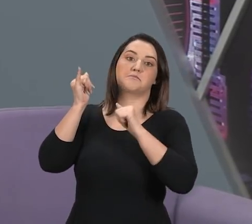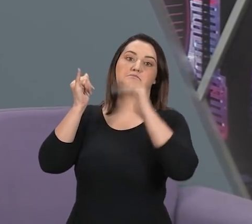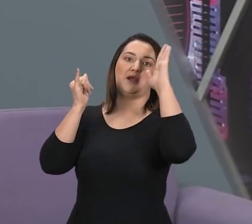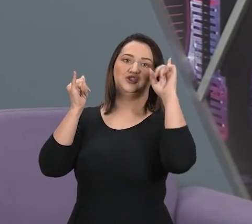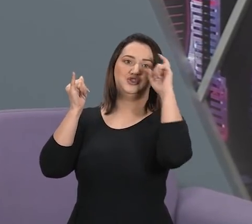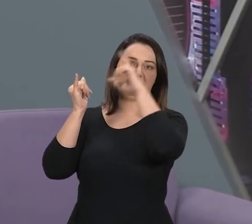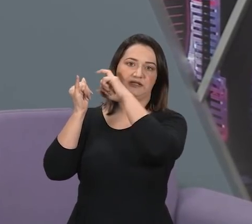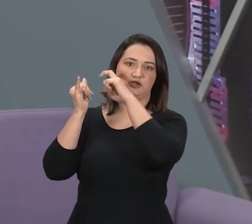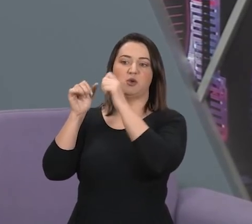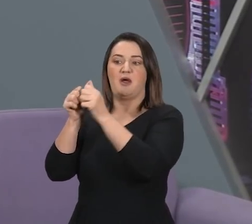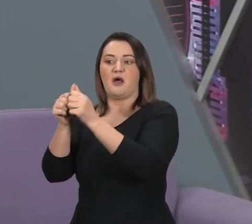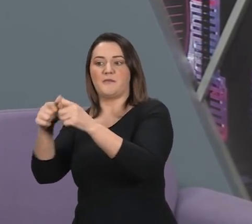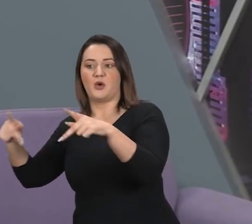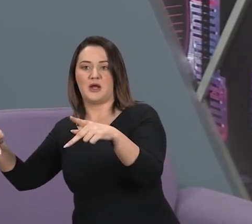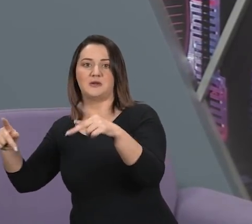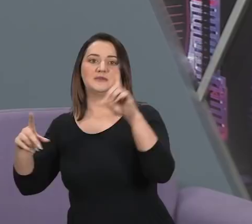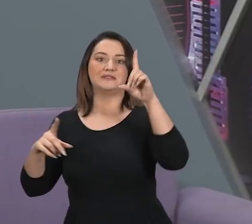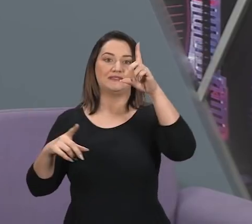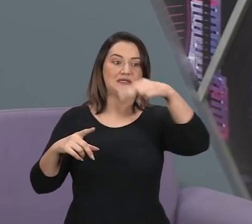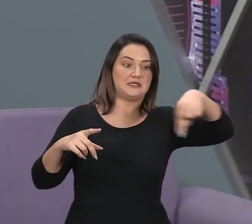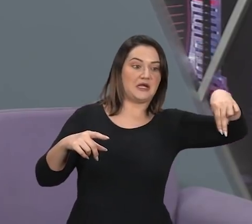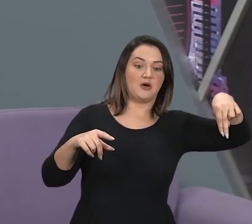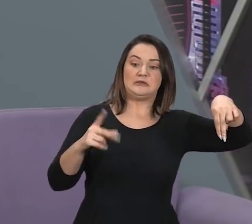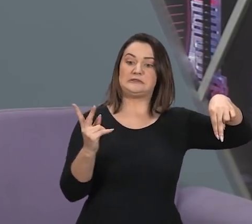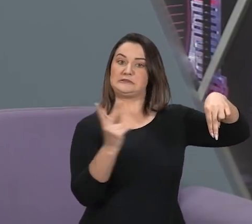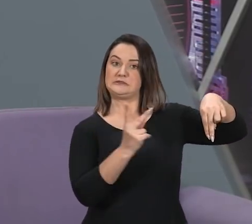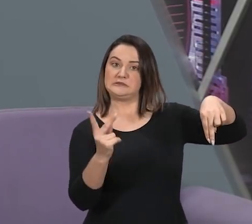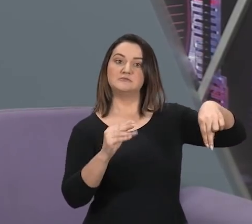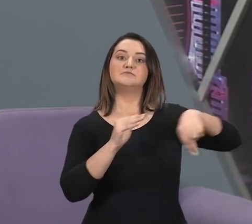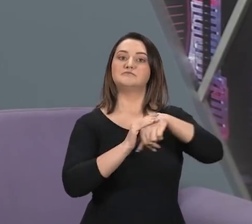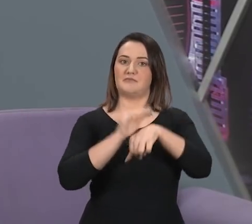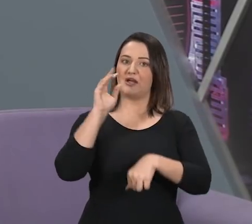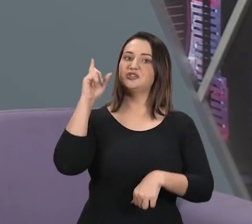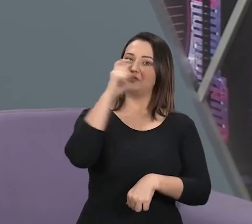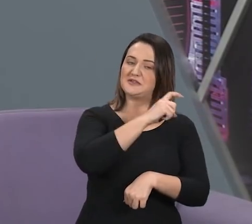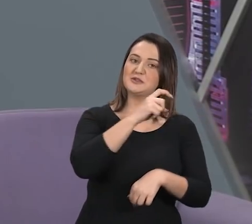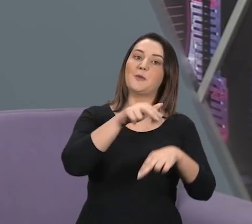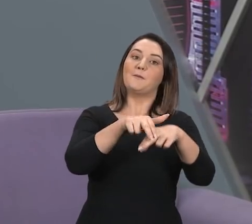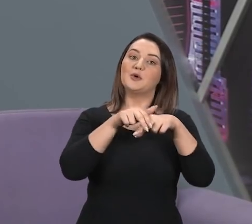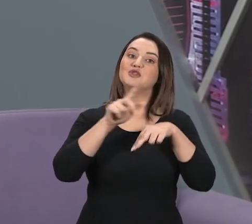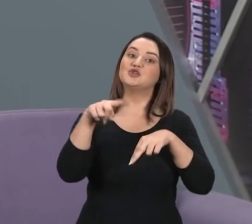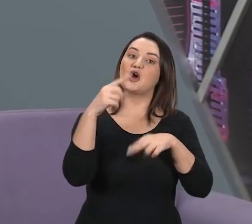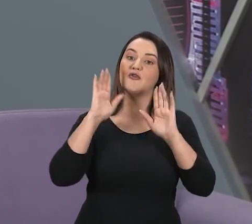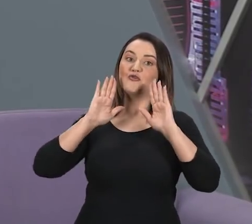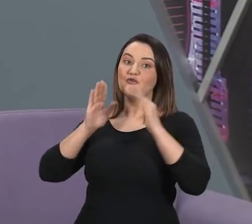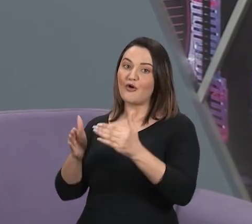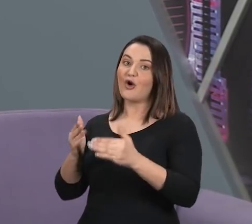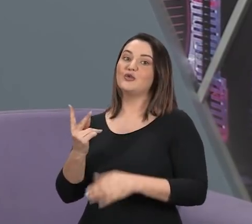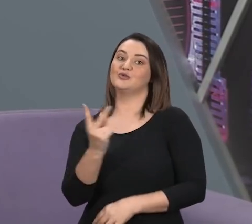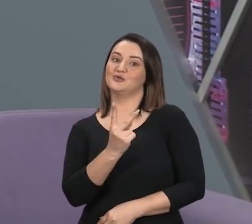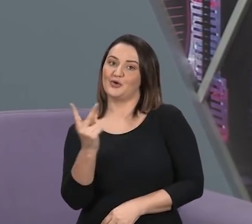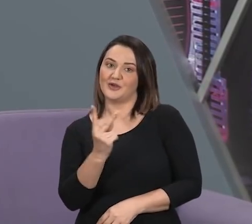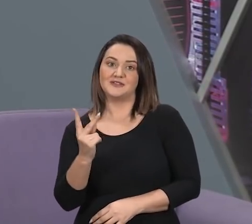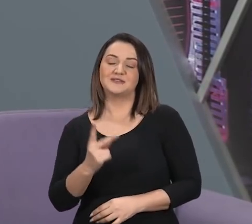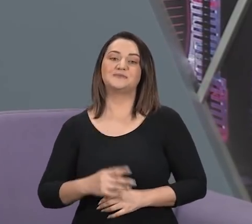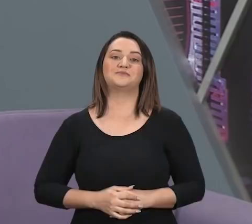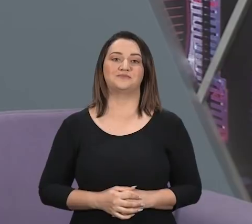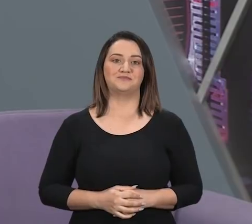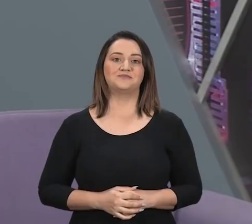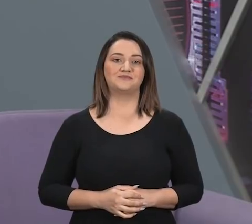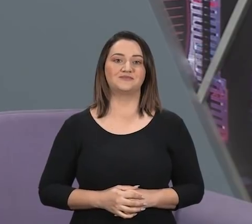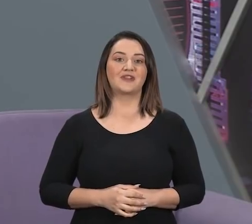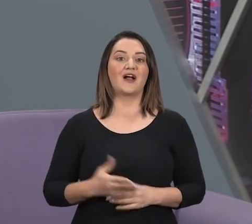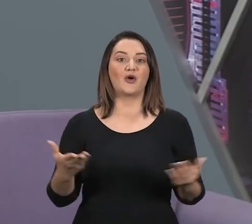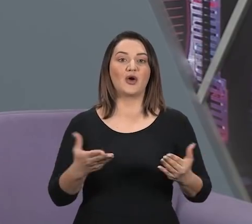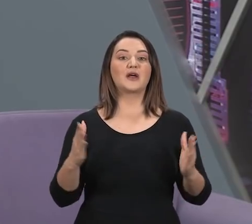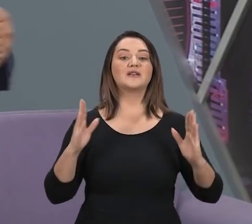profecia é a parte mais difícil. O Apocalipse e Daniel são os livros mais difíceis. E é por isso que nós vamos nos concentrar neles